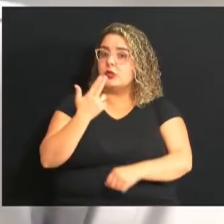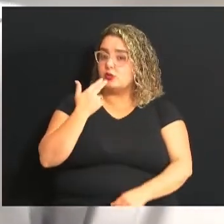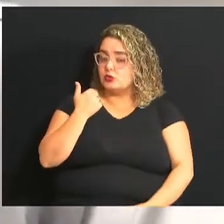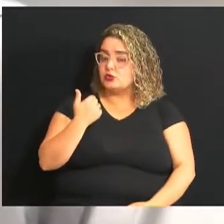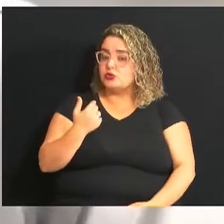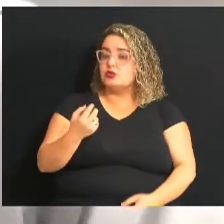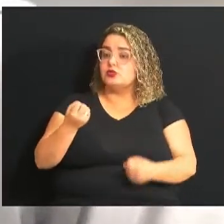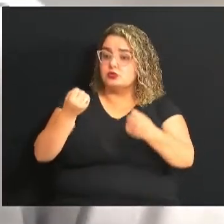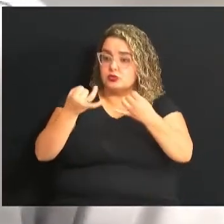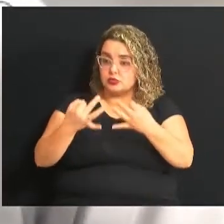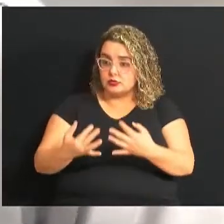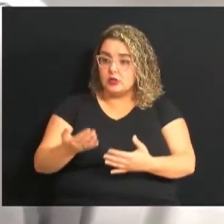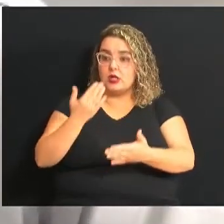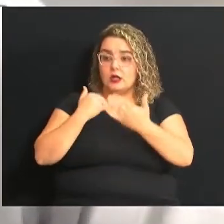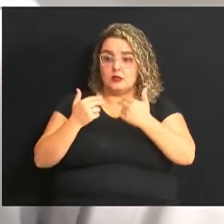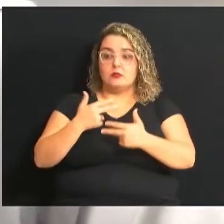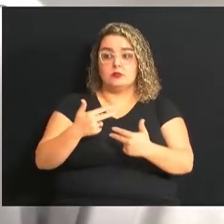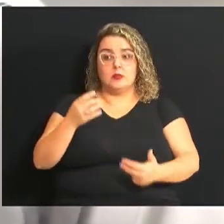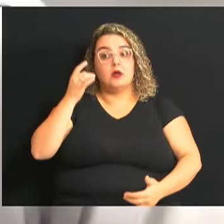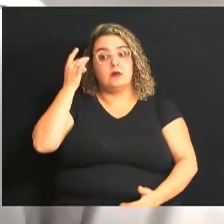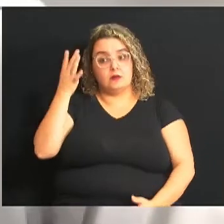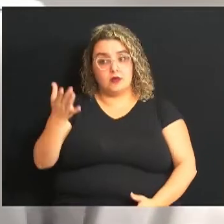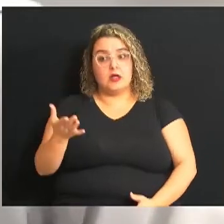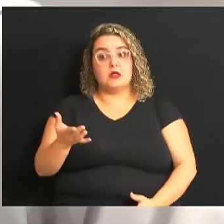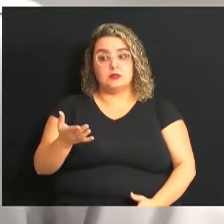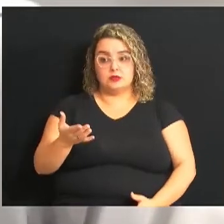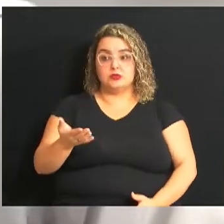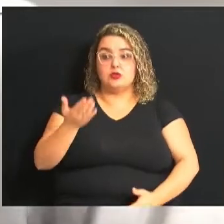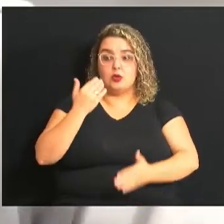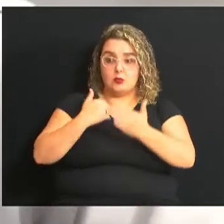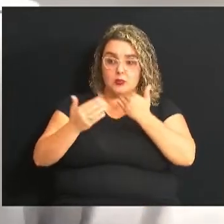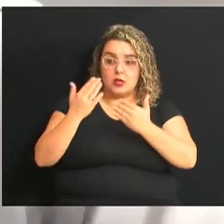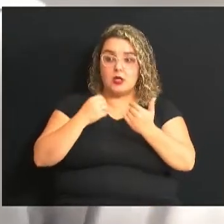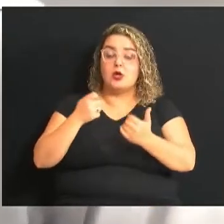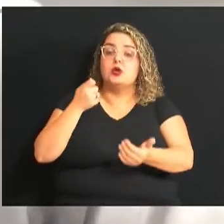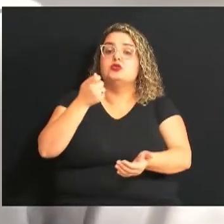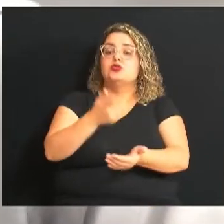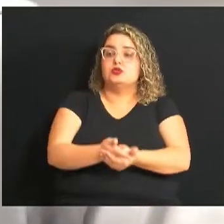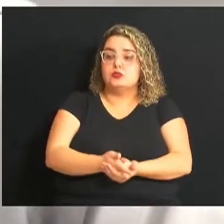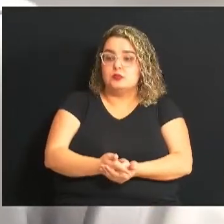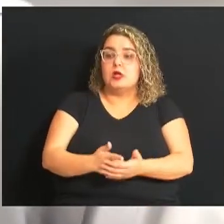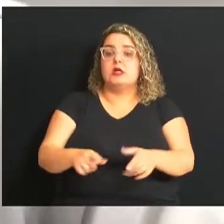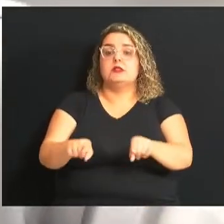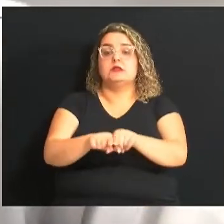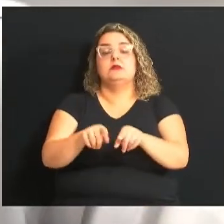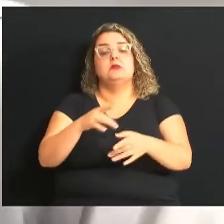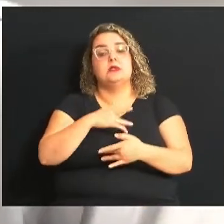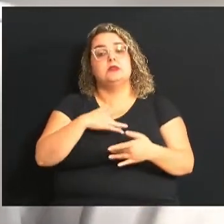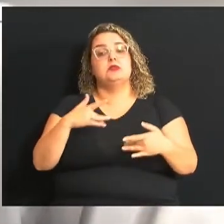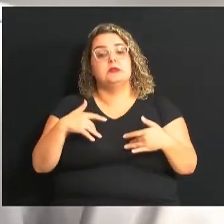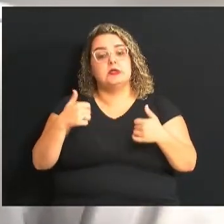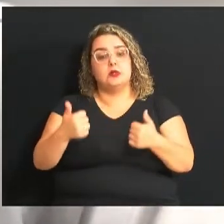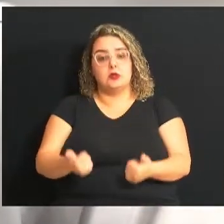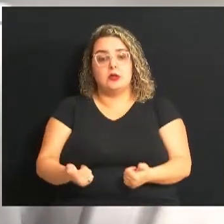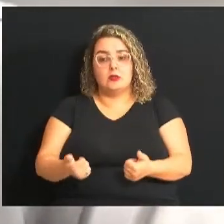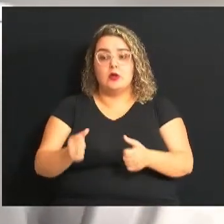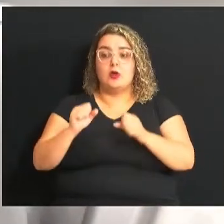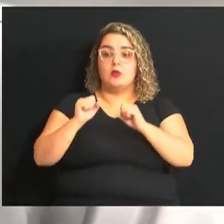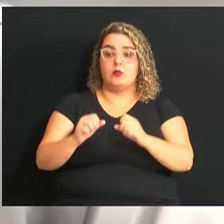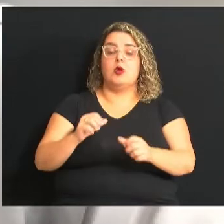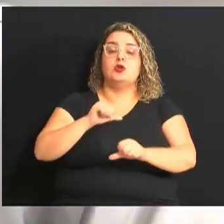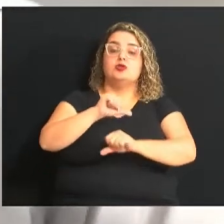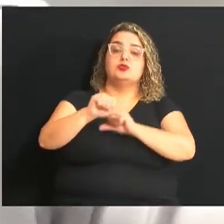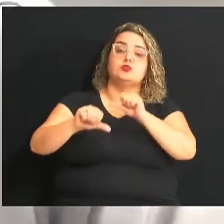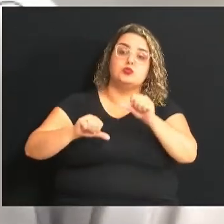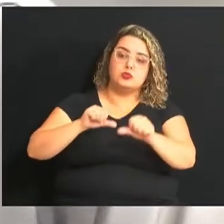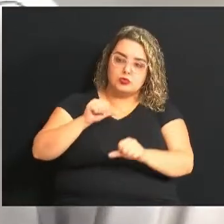até alimentos até mais fáceis de você adquirir, de você comprar, mas que são saudáveis e que você pode realmente mudar